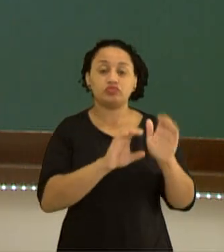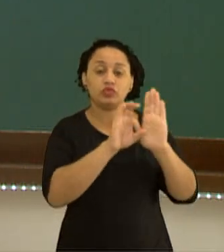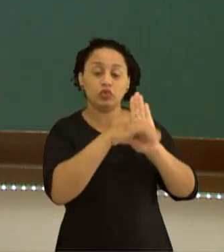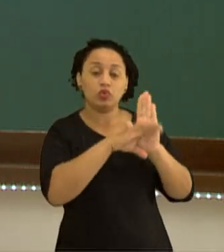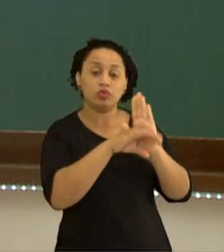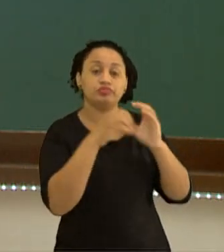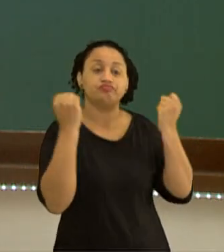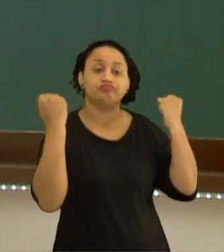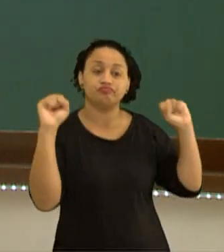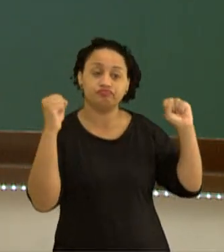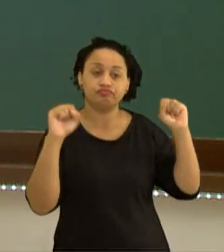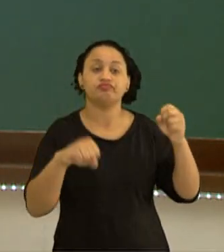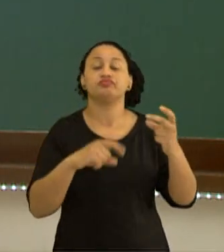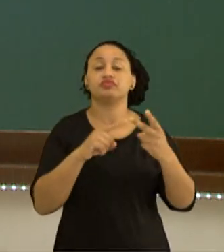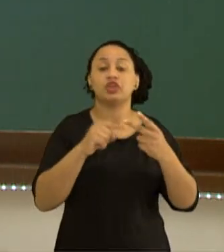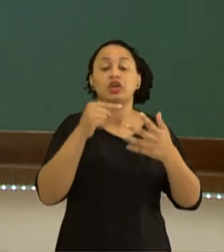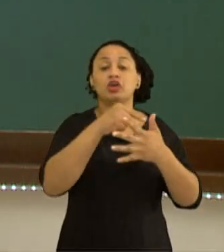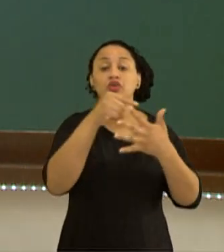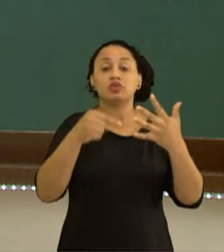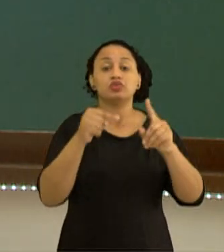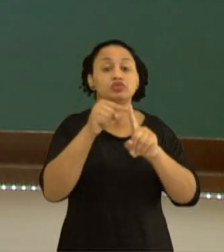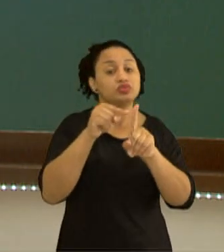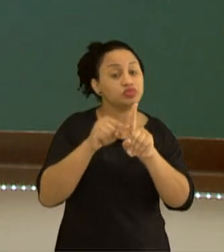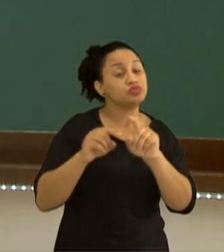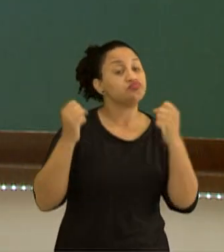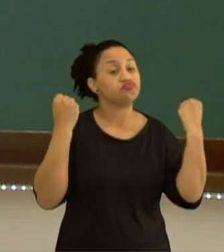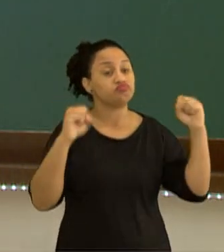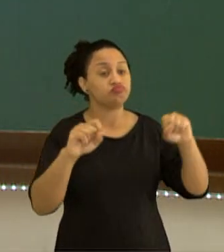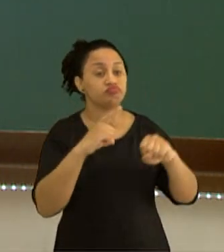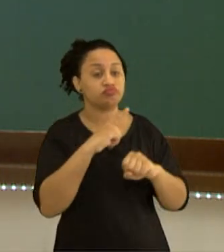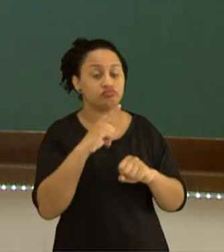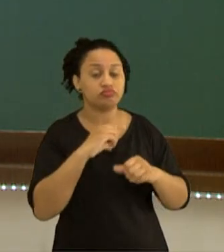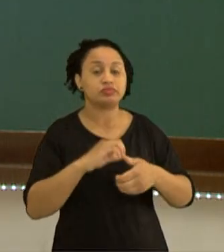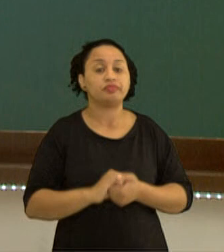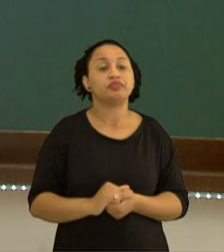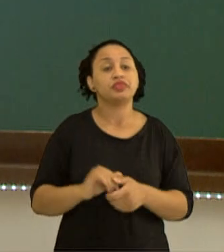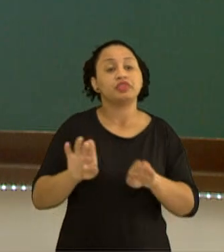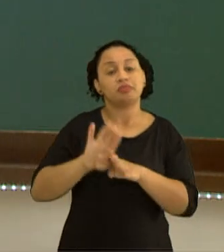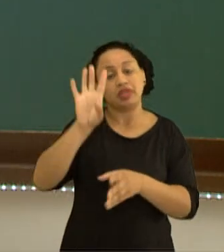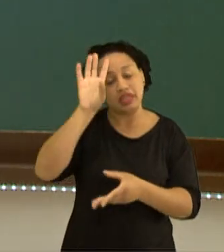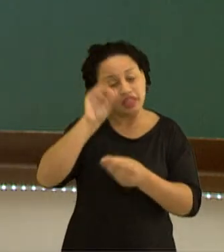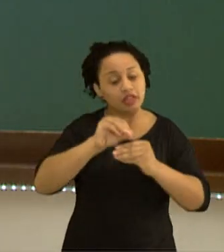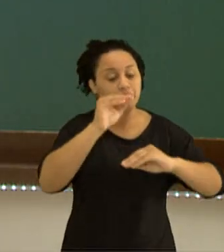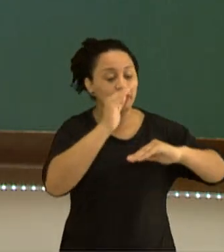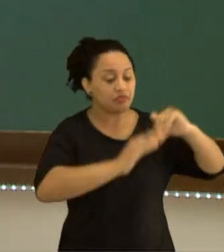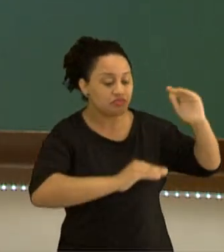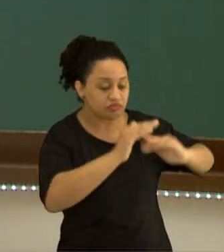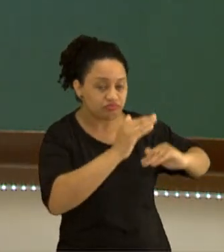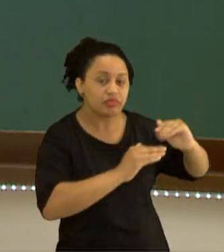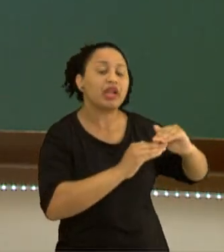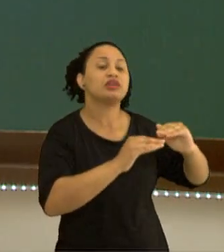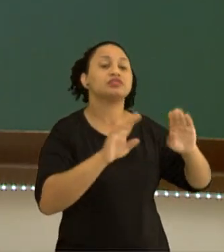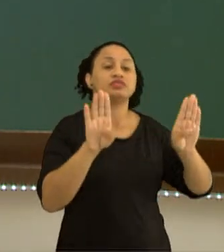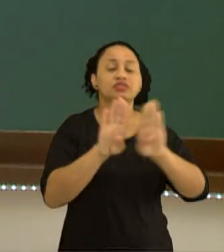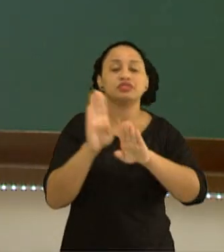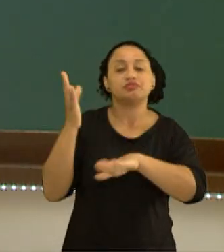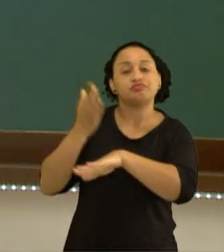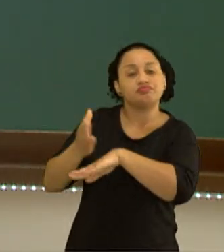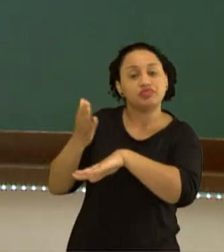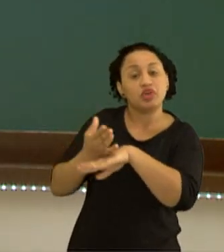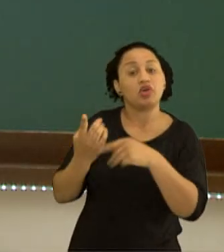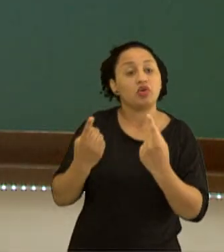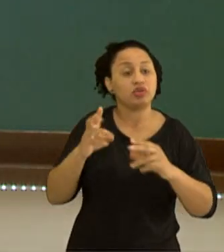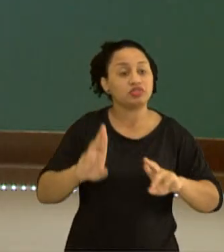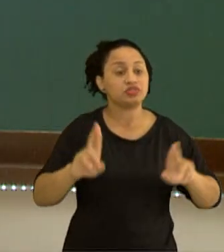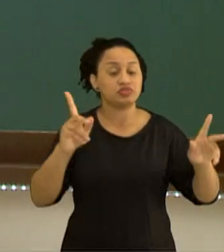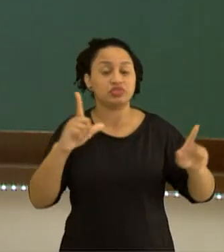de ginástica, a classificação das ginásticas, entendemos o que é atividade física e qual a diferença de exercício